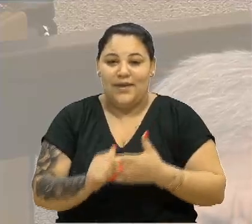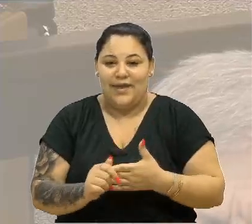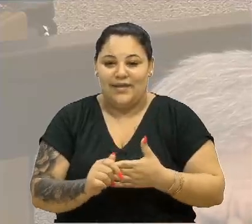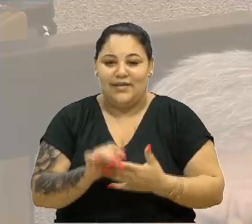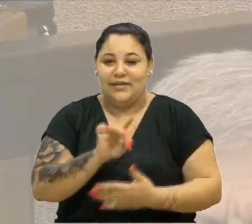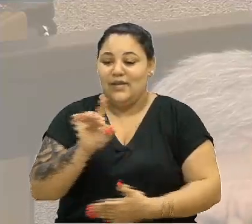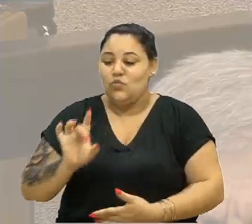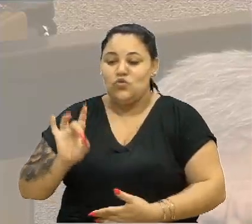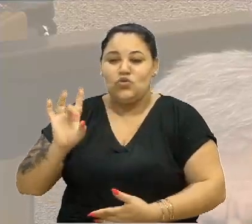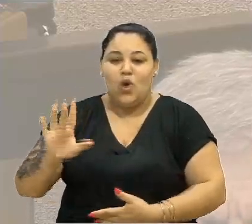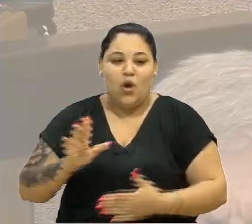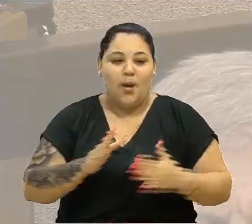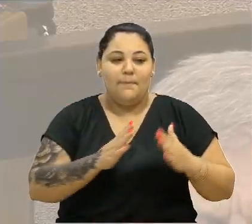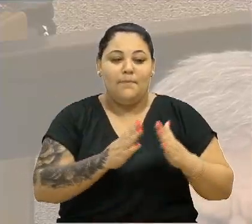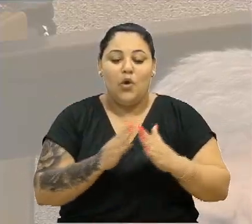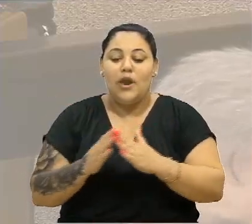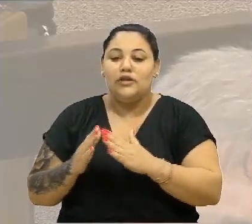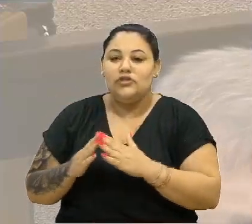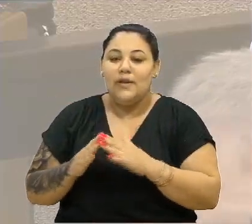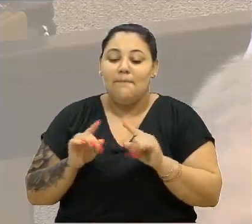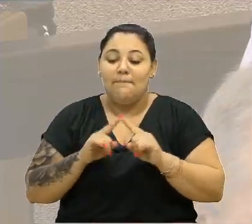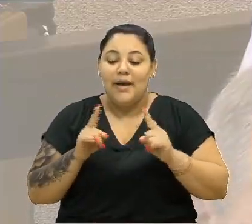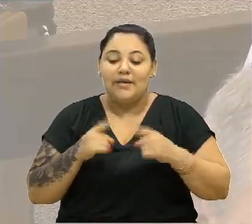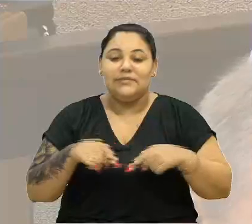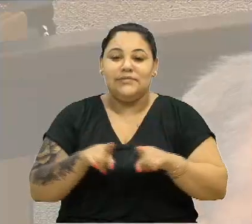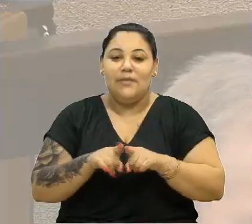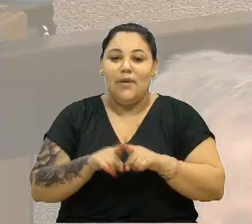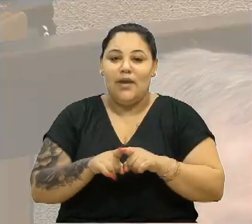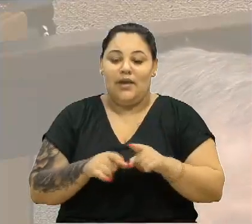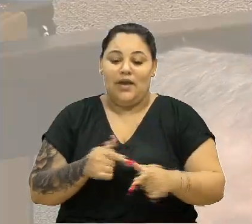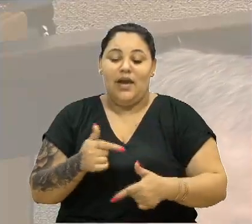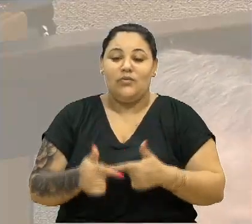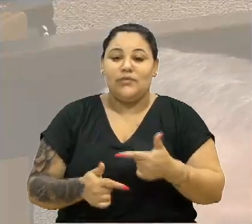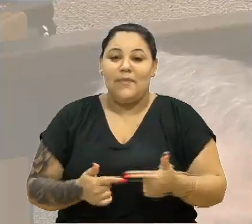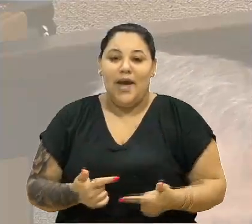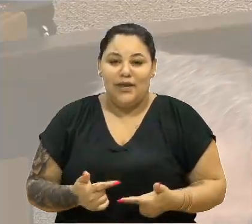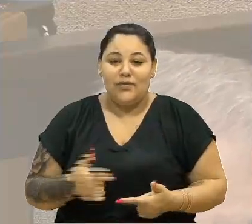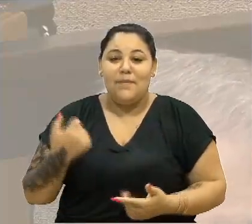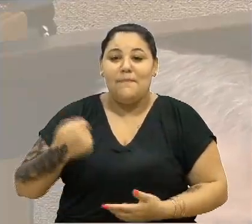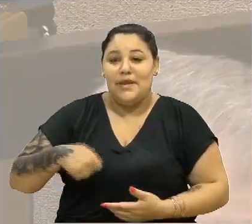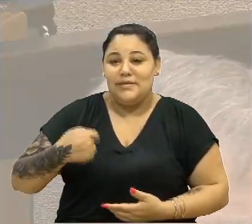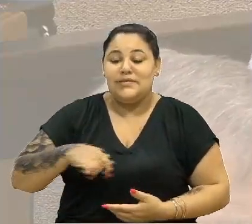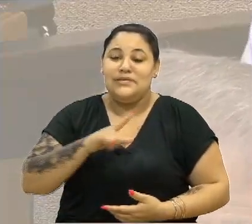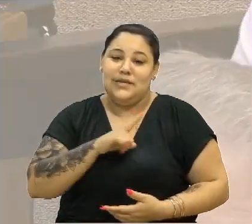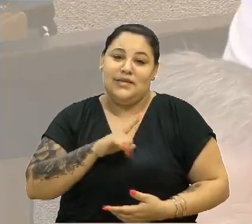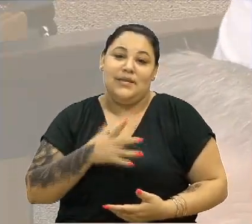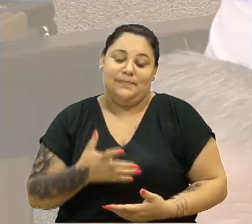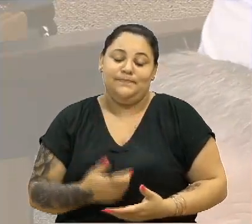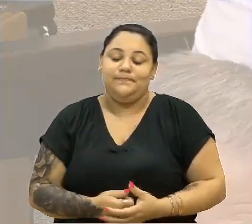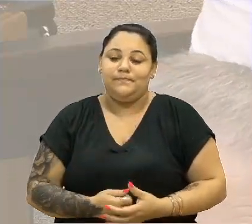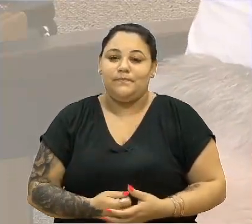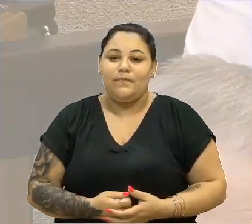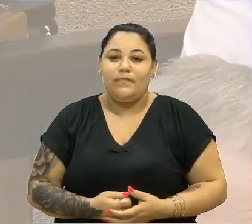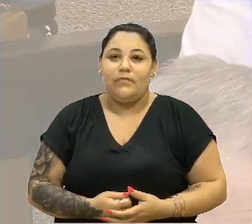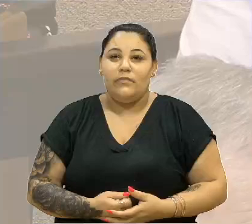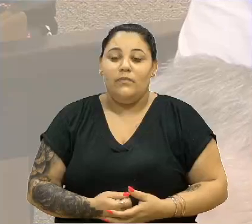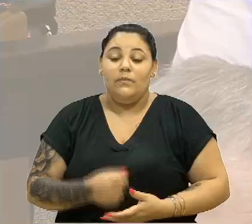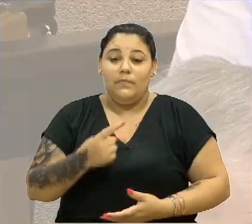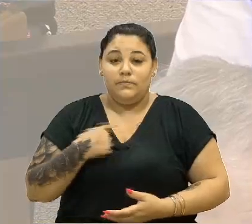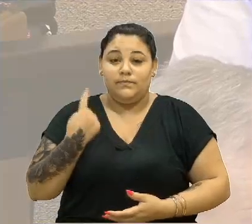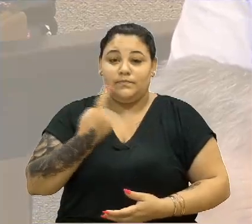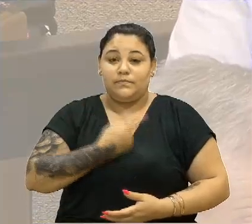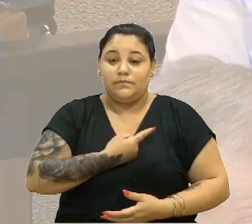quesito moradia, mas também aos serviços necessários que é preciso.